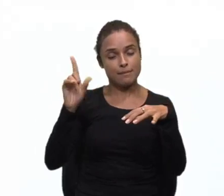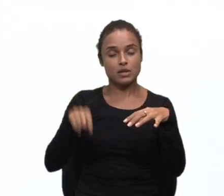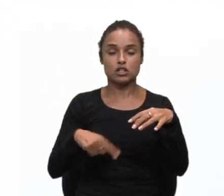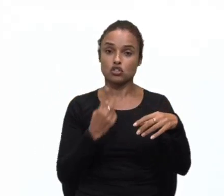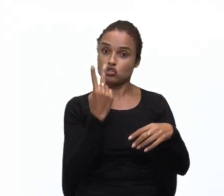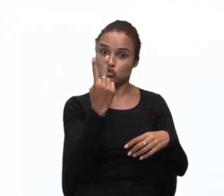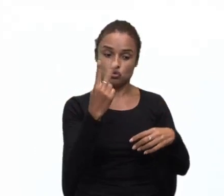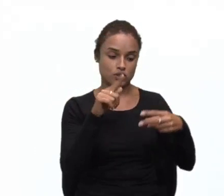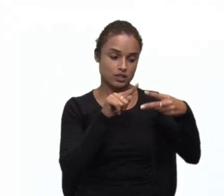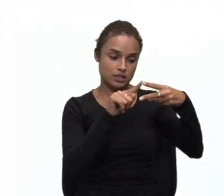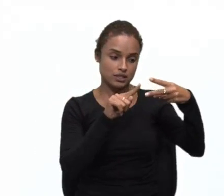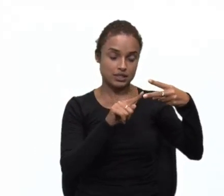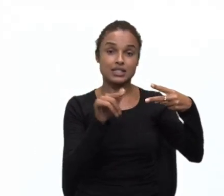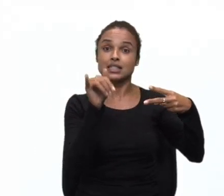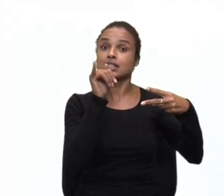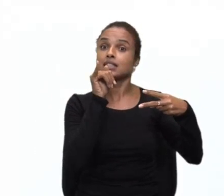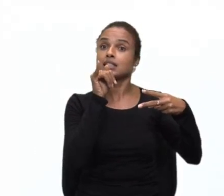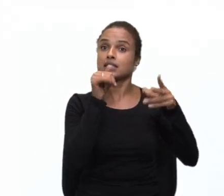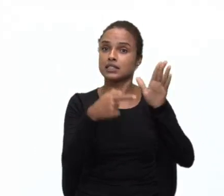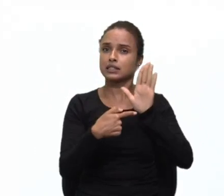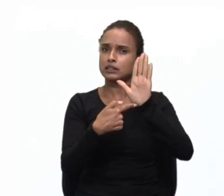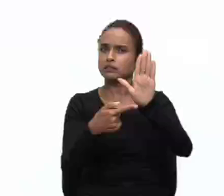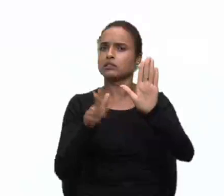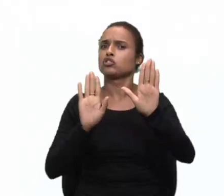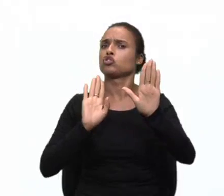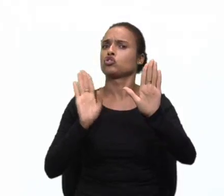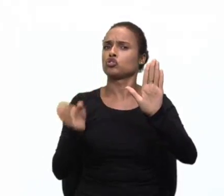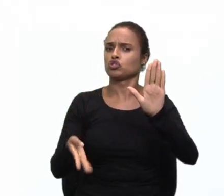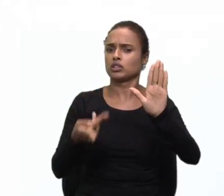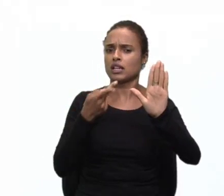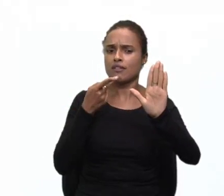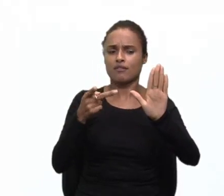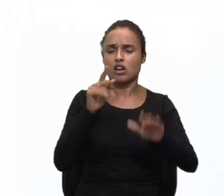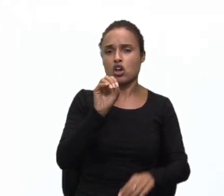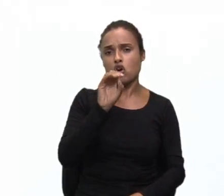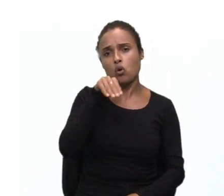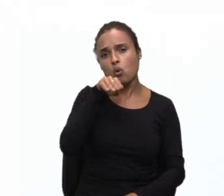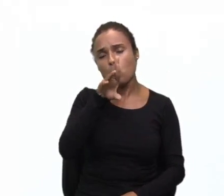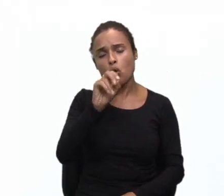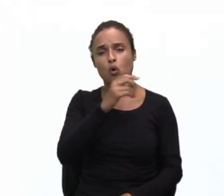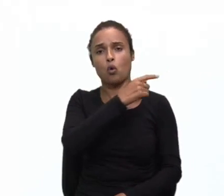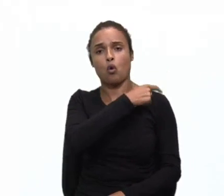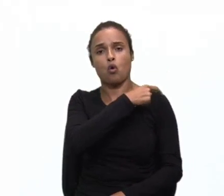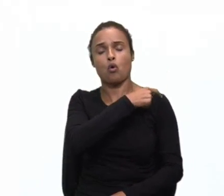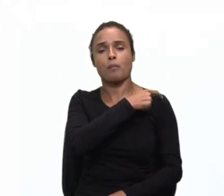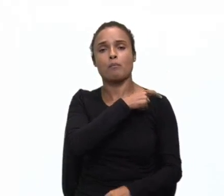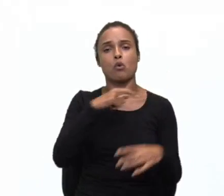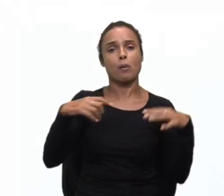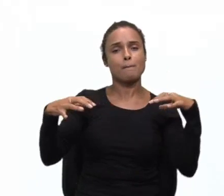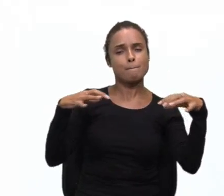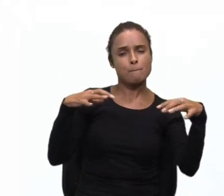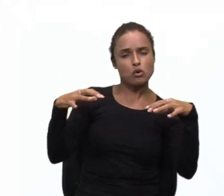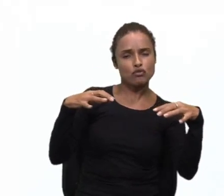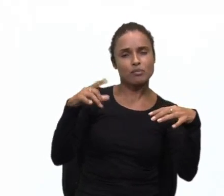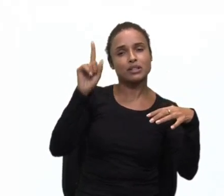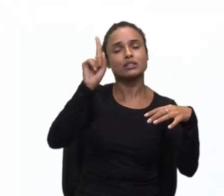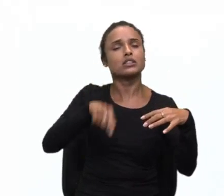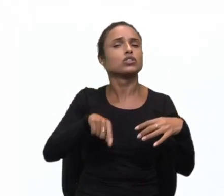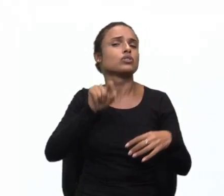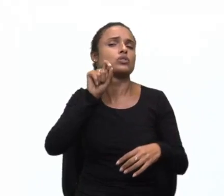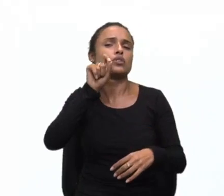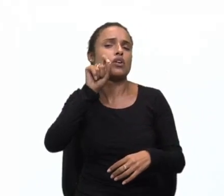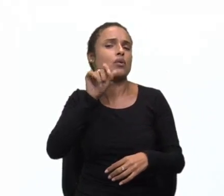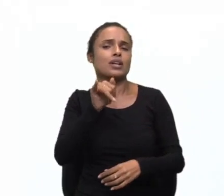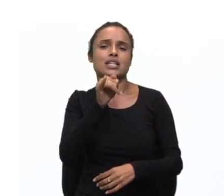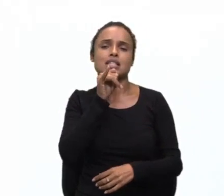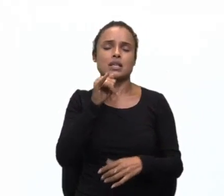tais movimentos. Lembra que eu falei, já falei isso para vocês, do ombro e quais movimentos ele faz? Eu quero exemplos de